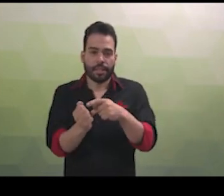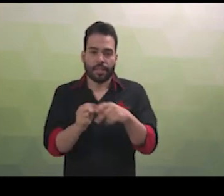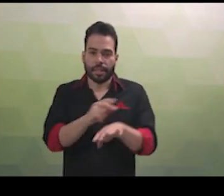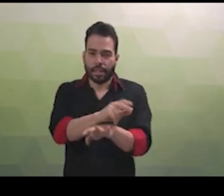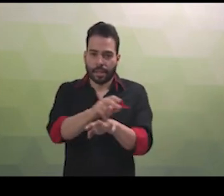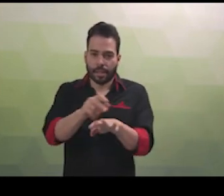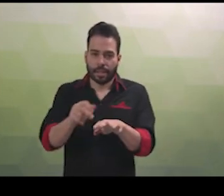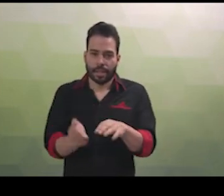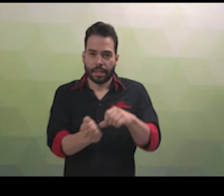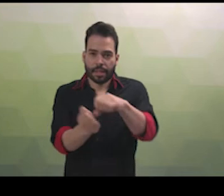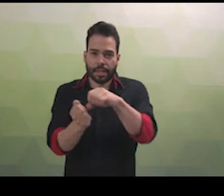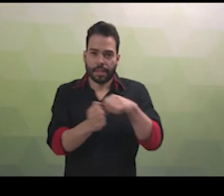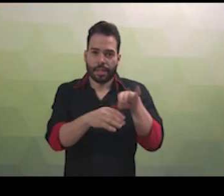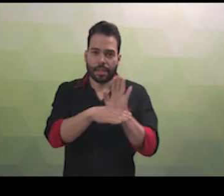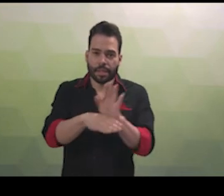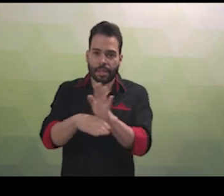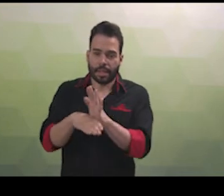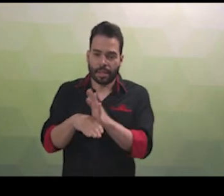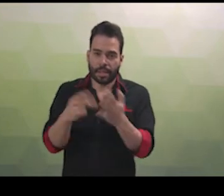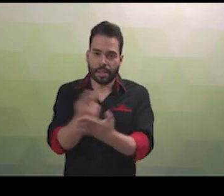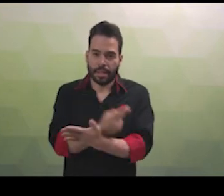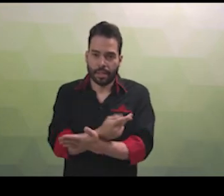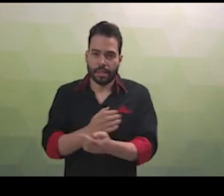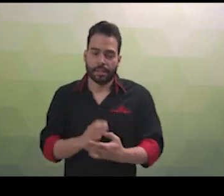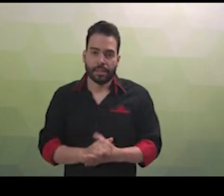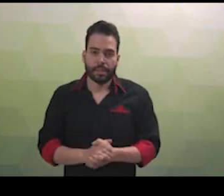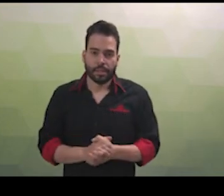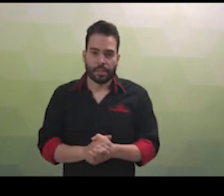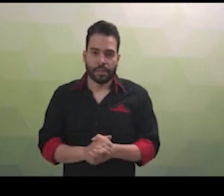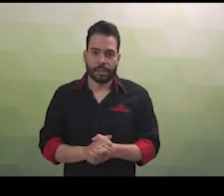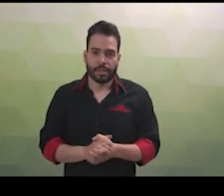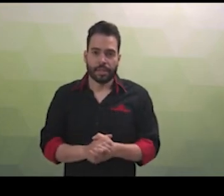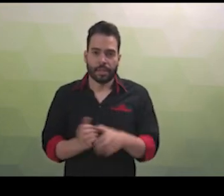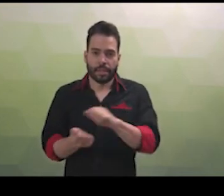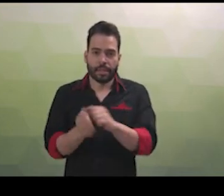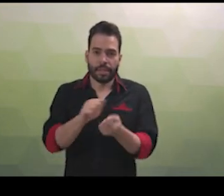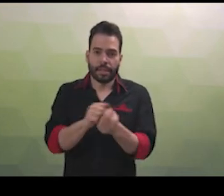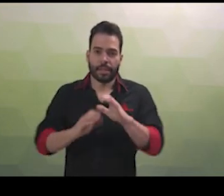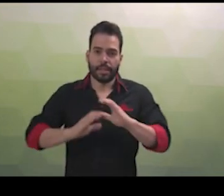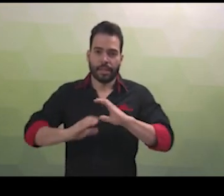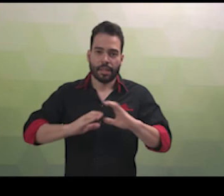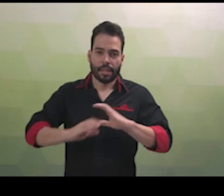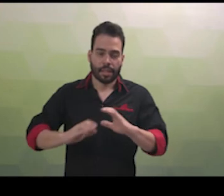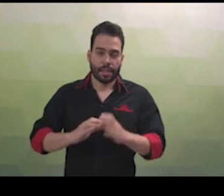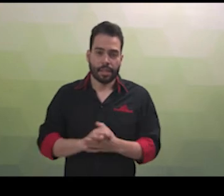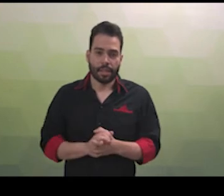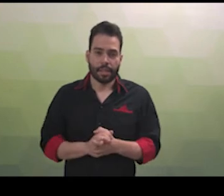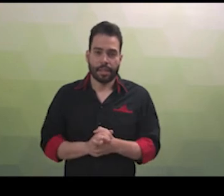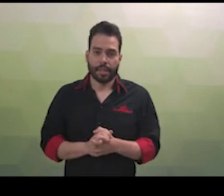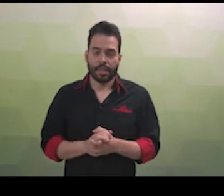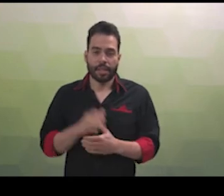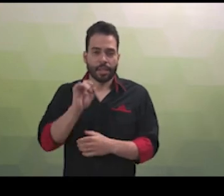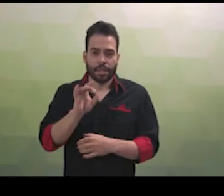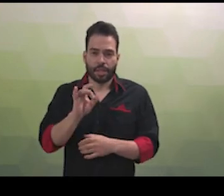demais unidades do IFNMG que contribuíram para que essa ação fosse realizada. A acessibilidade comunicacional,